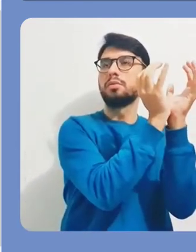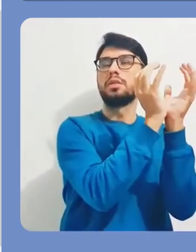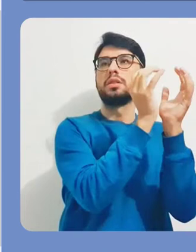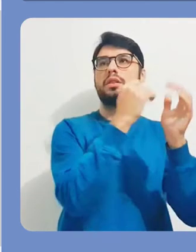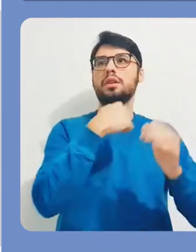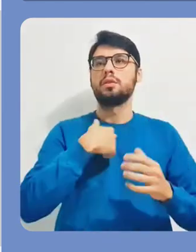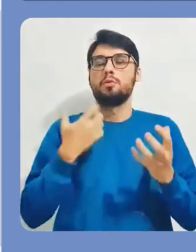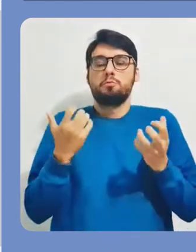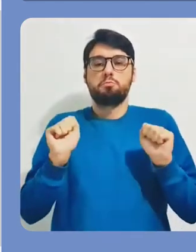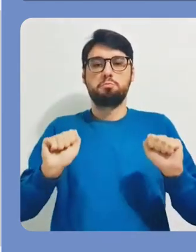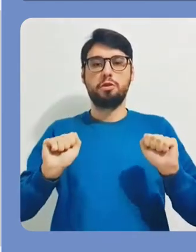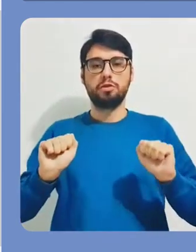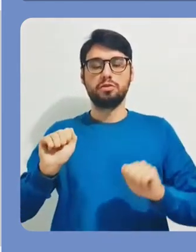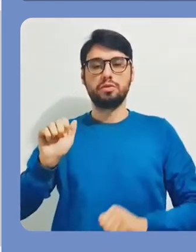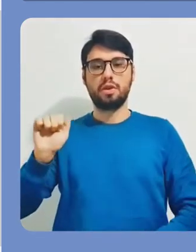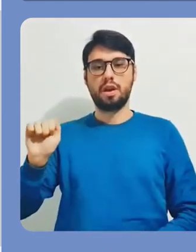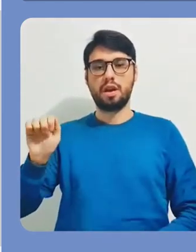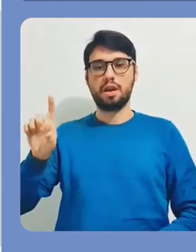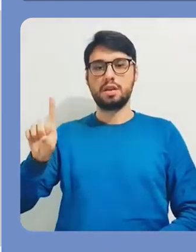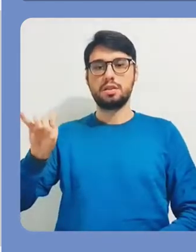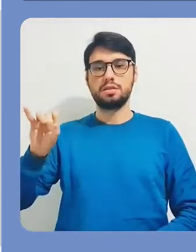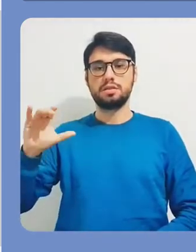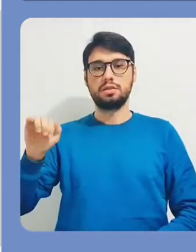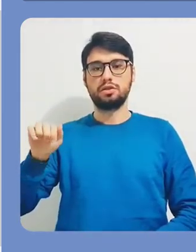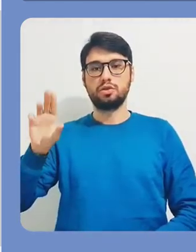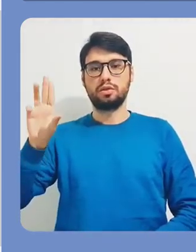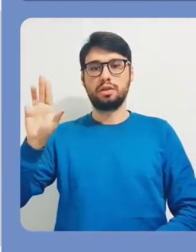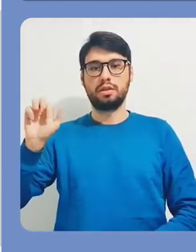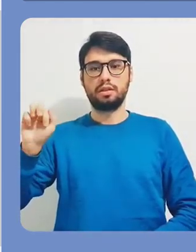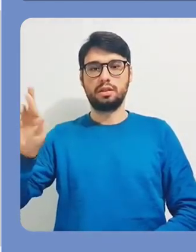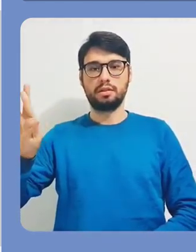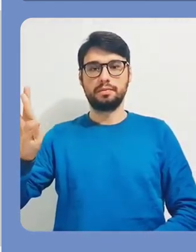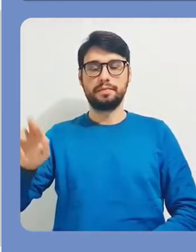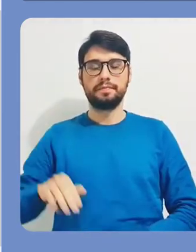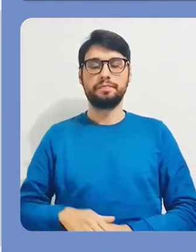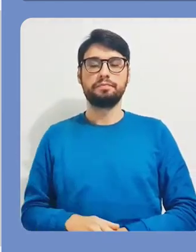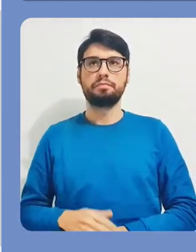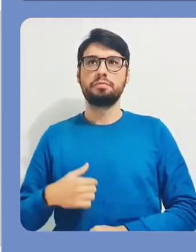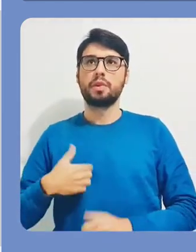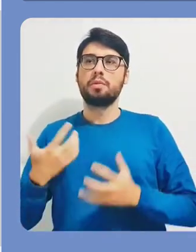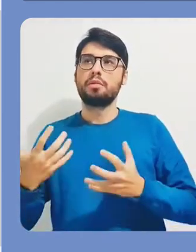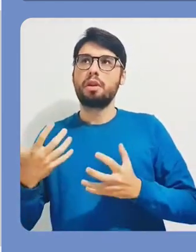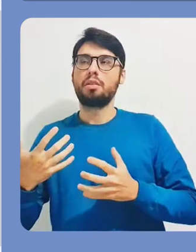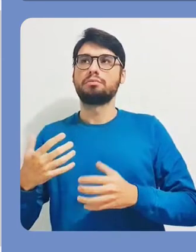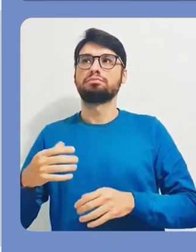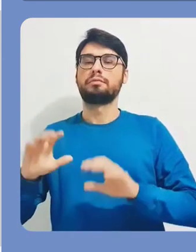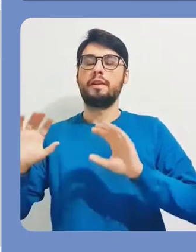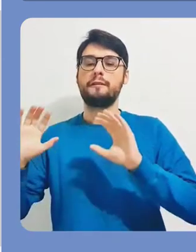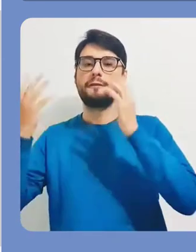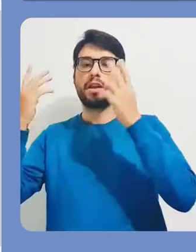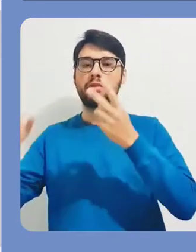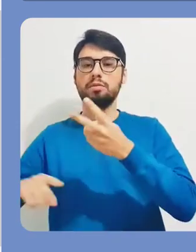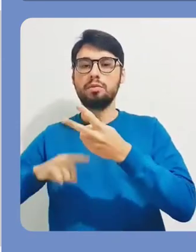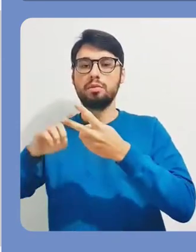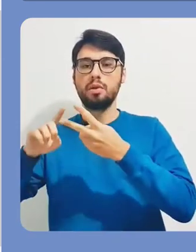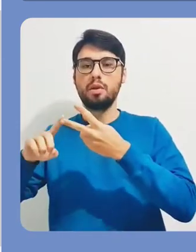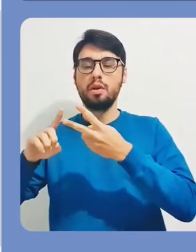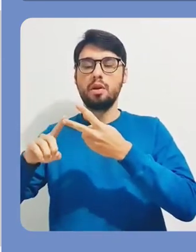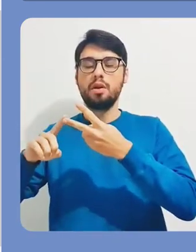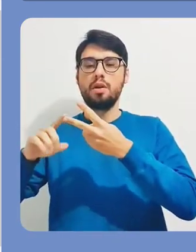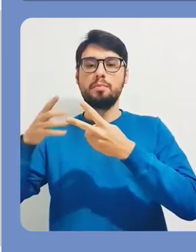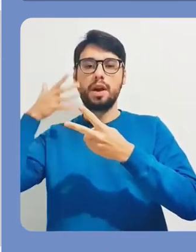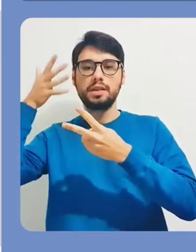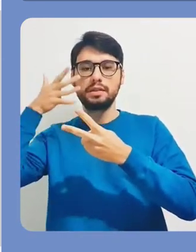queira que façam parte dessa categoria. Então, eu vou adicionar aqui, como por exemplo, sobre o evento